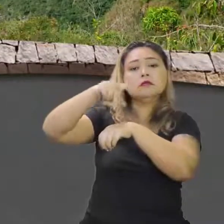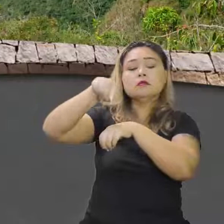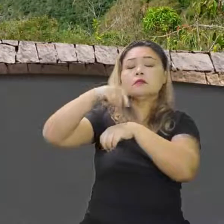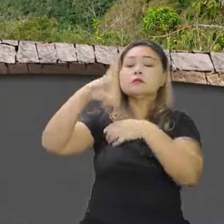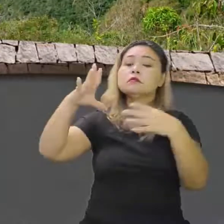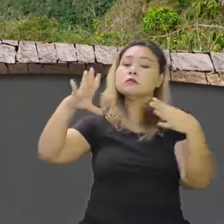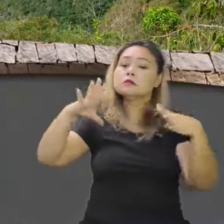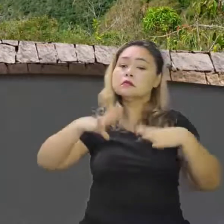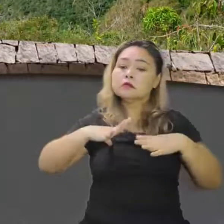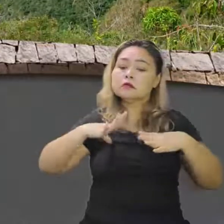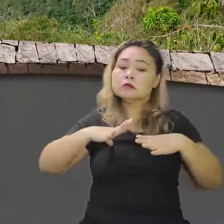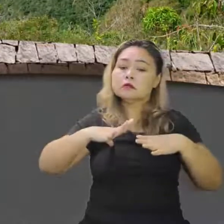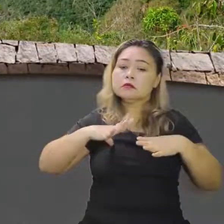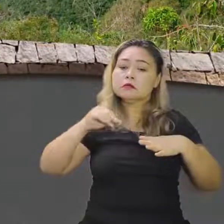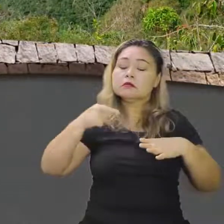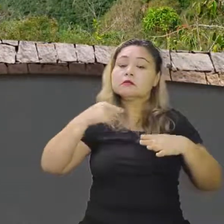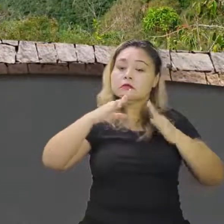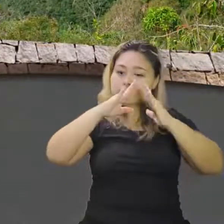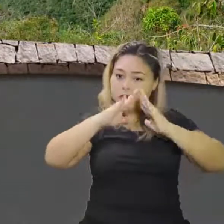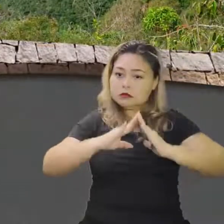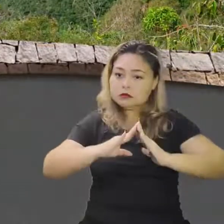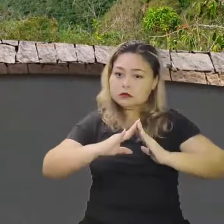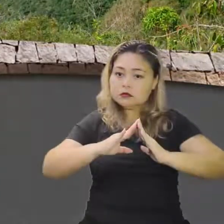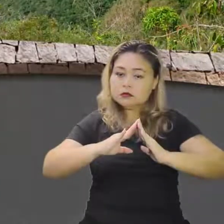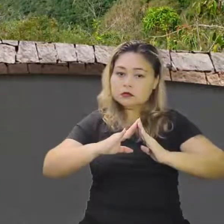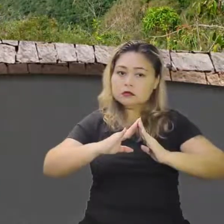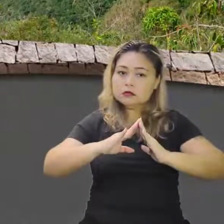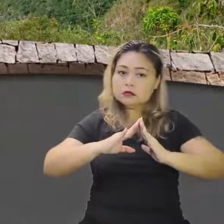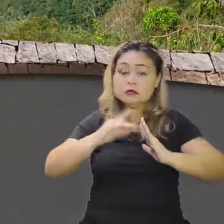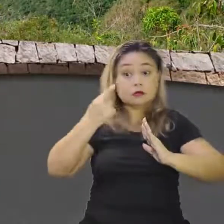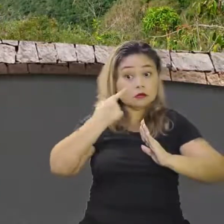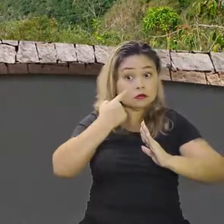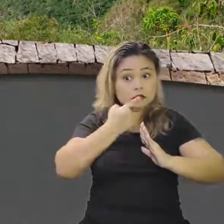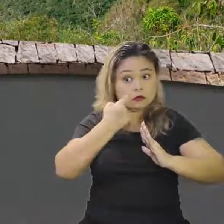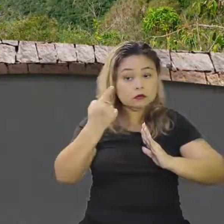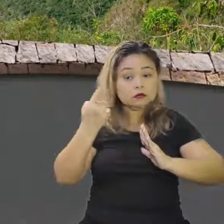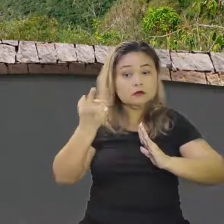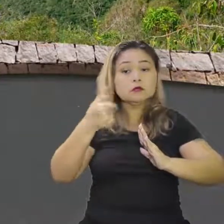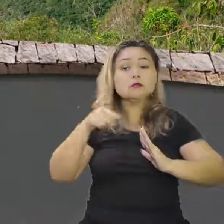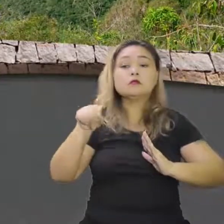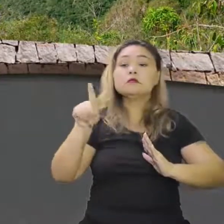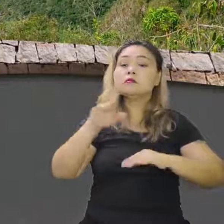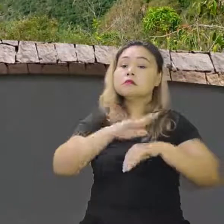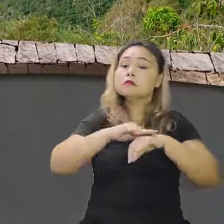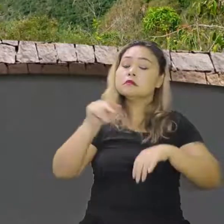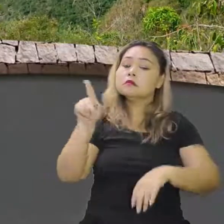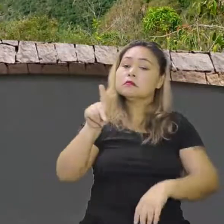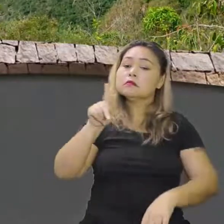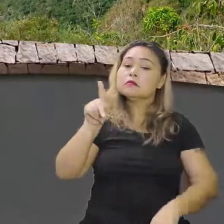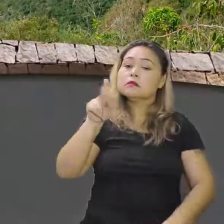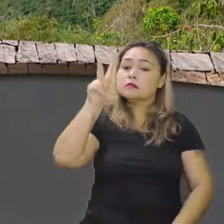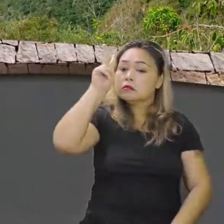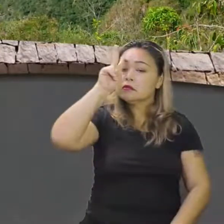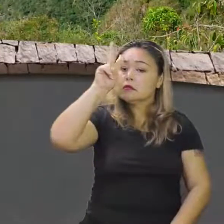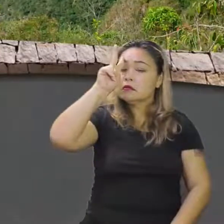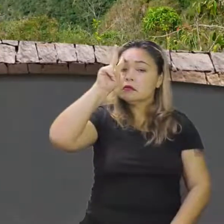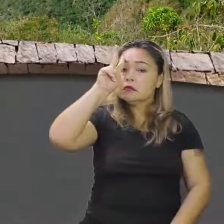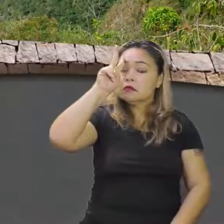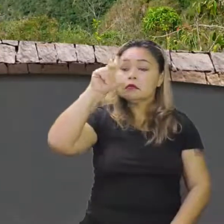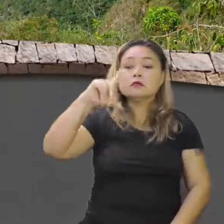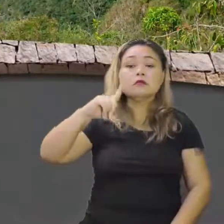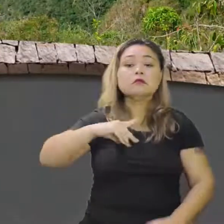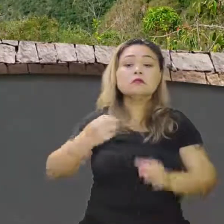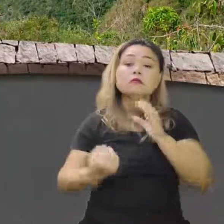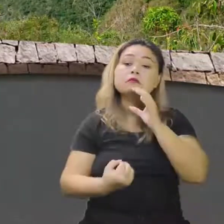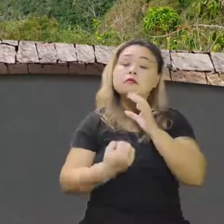Portanto, a cidade da qual eu moro, vocês já viram com nossos queridos professores de História, ela teve